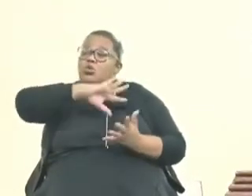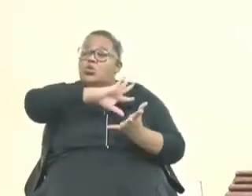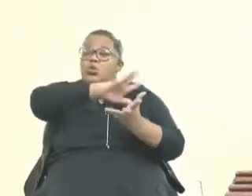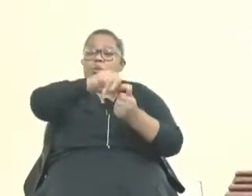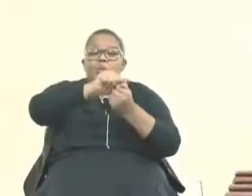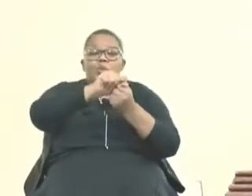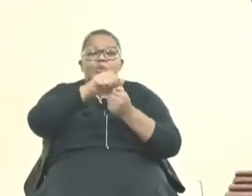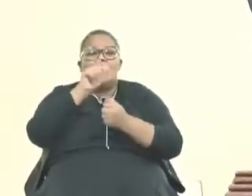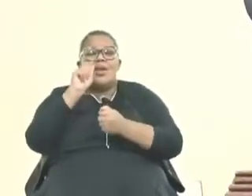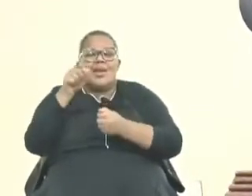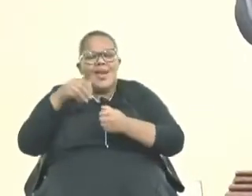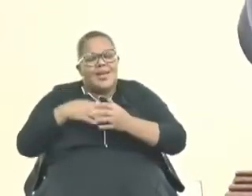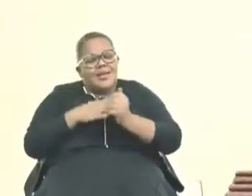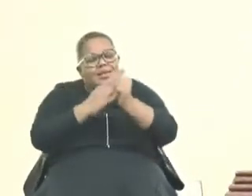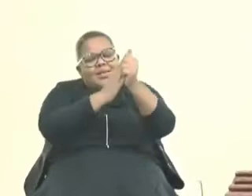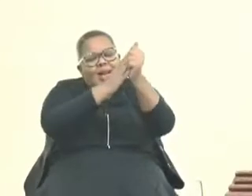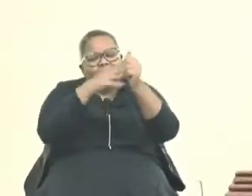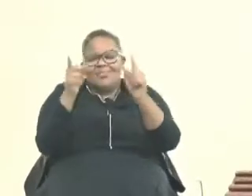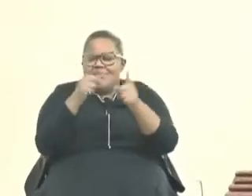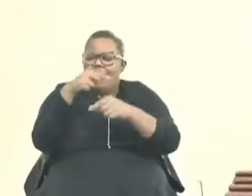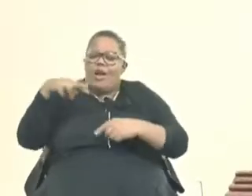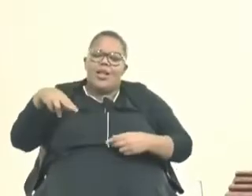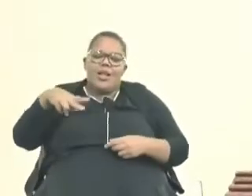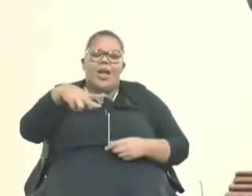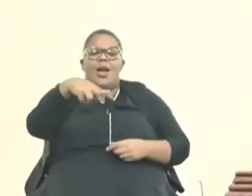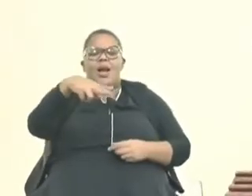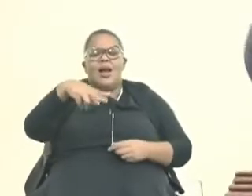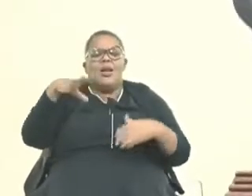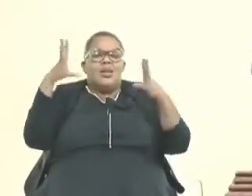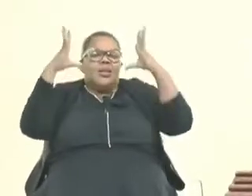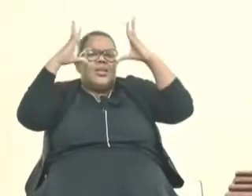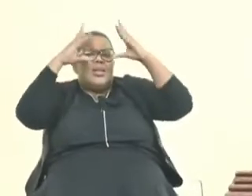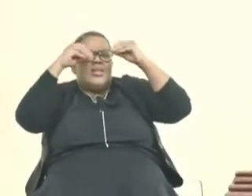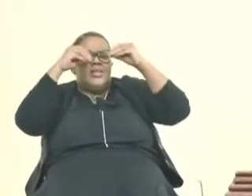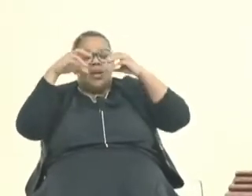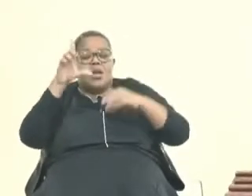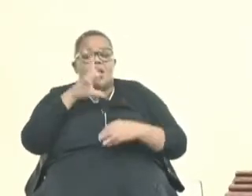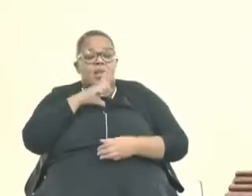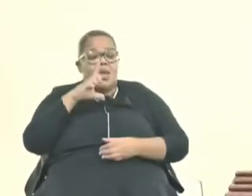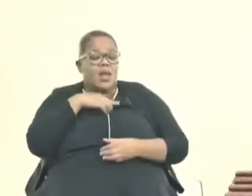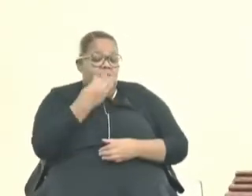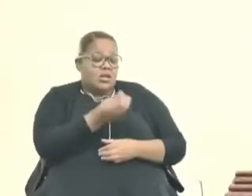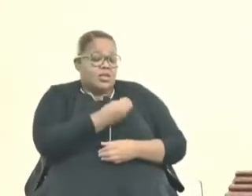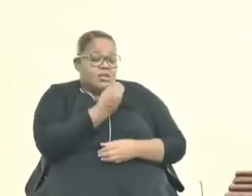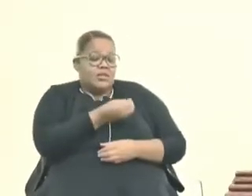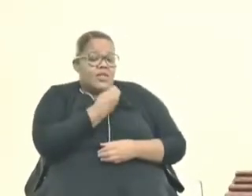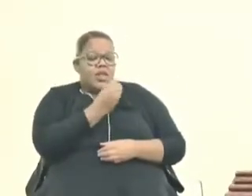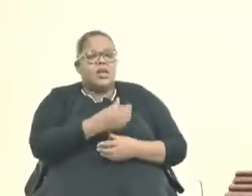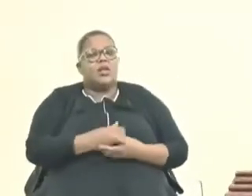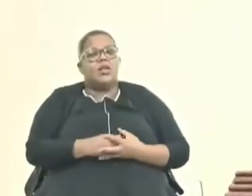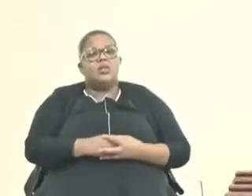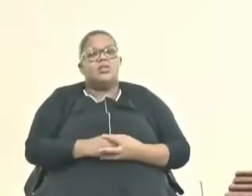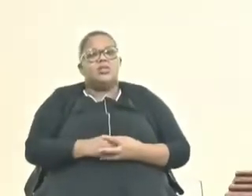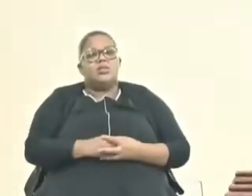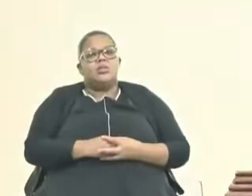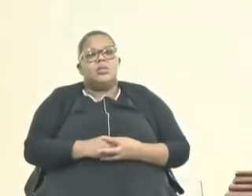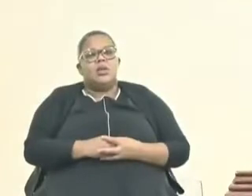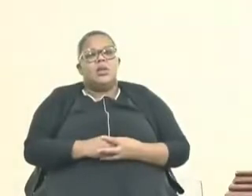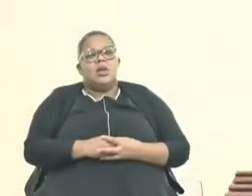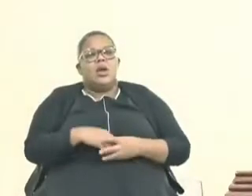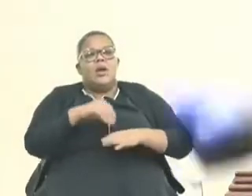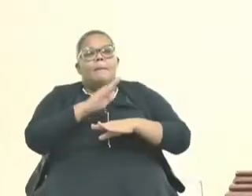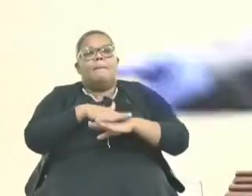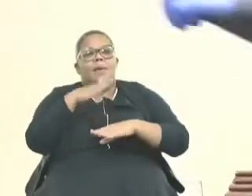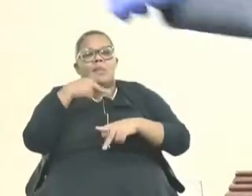quem me segue não andará em trevas mas terá a luz da vida é mas e Mateus